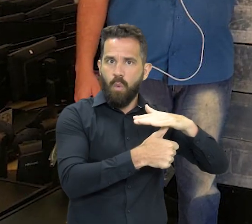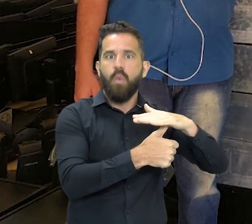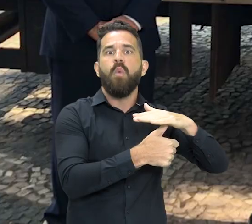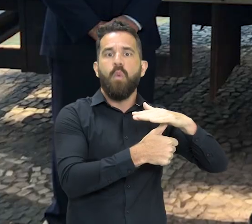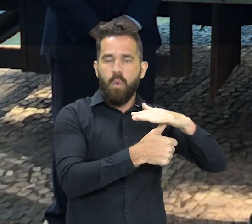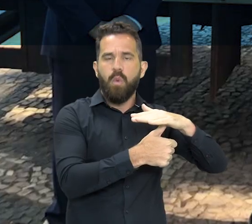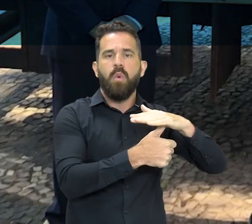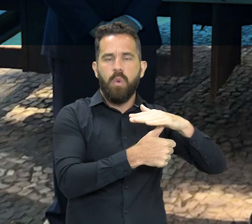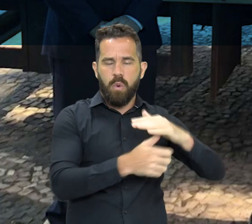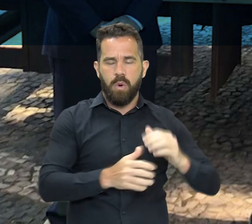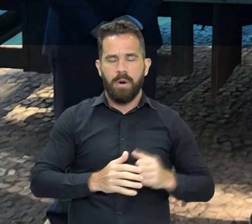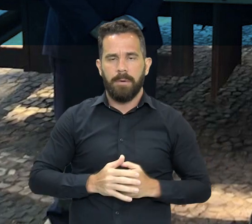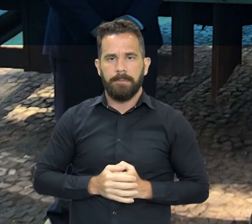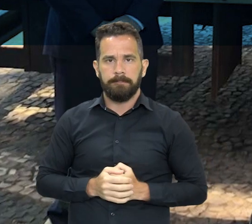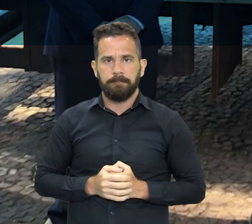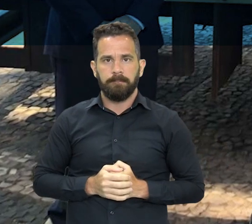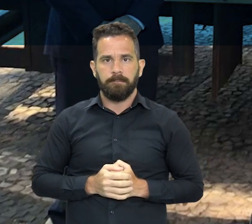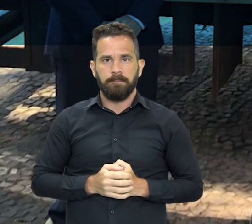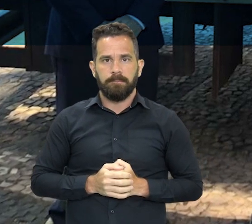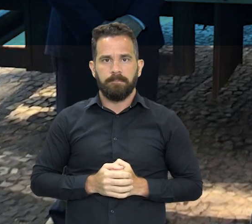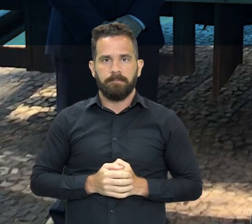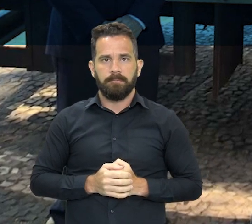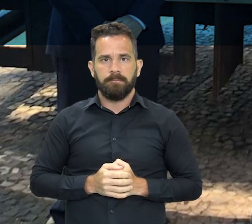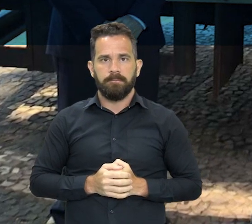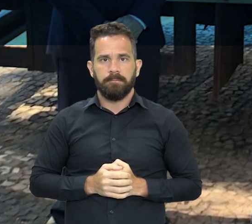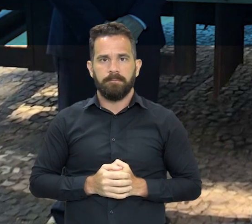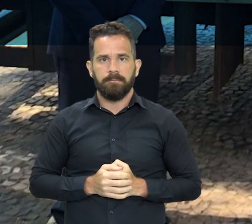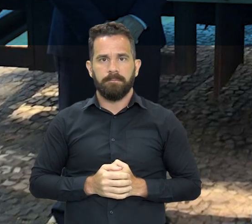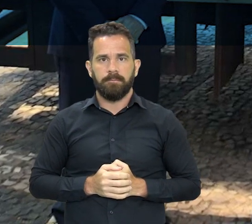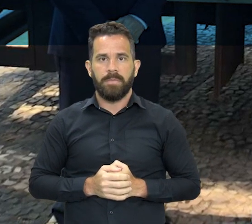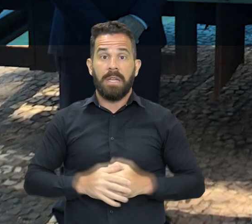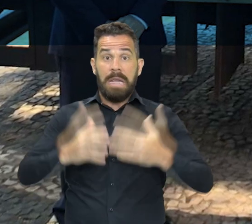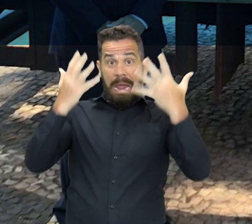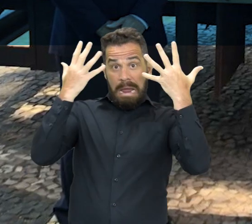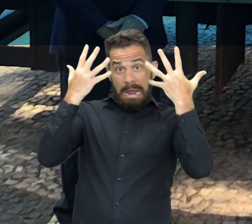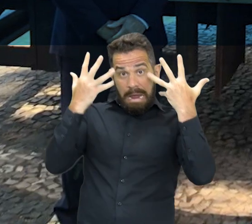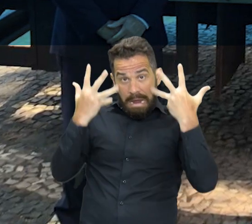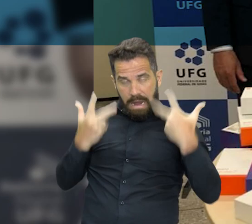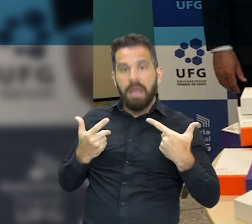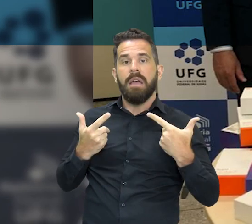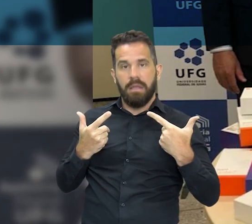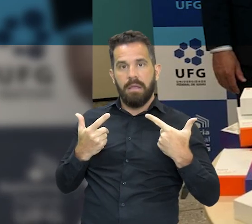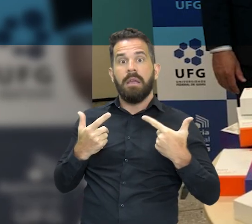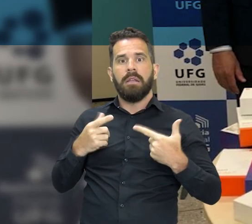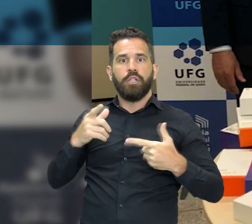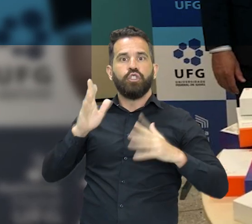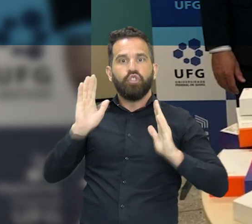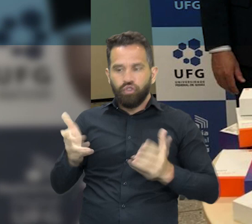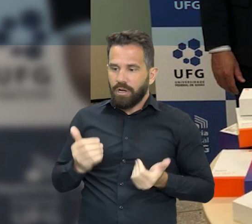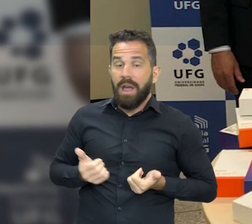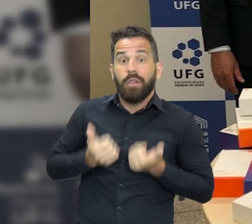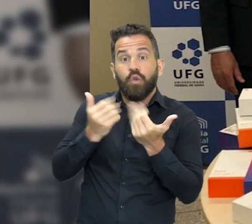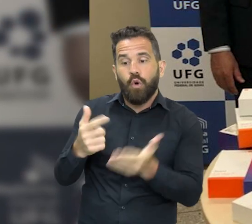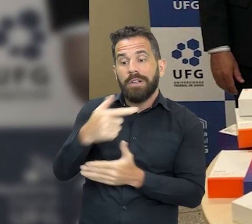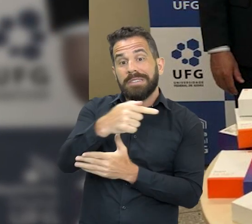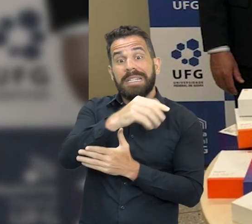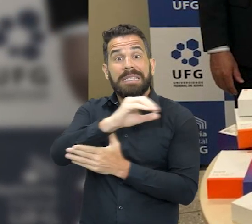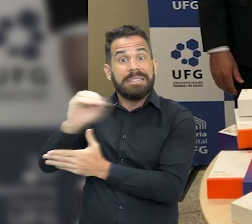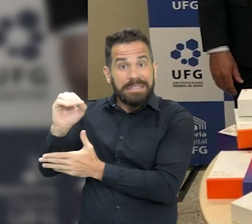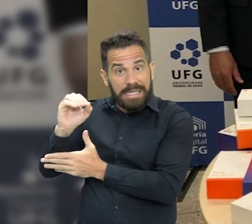pátio do prédio da reitoria. A Receita Federal, por exemplo, doou